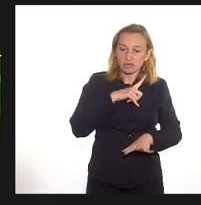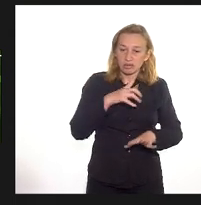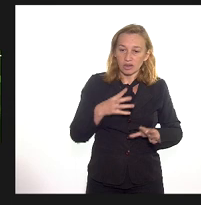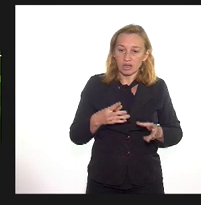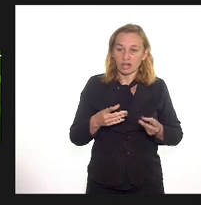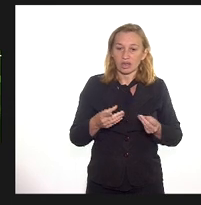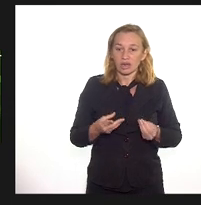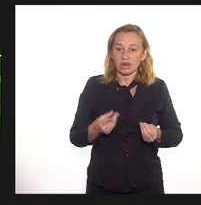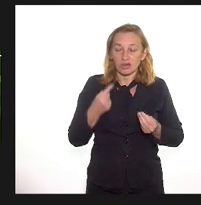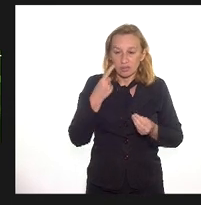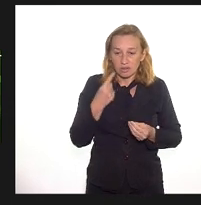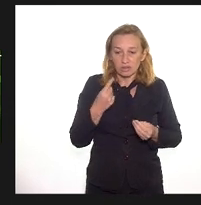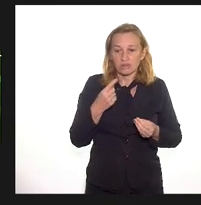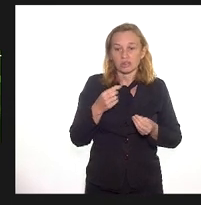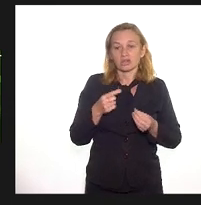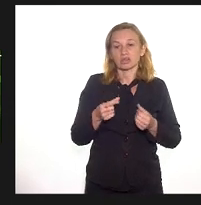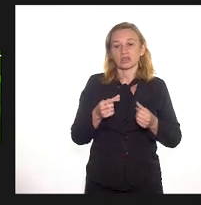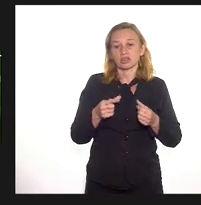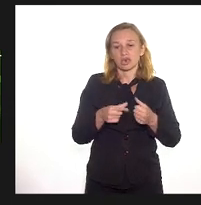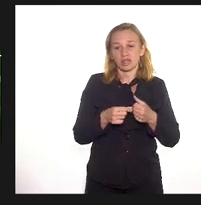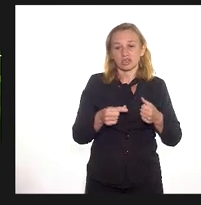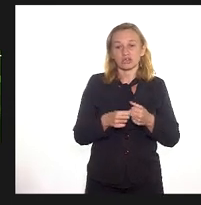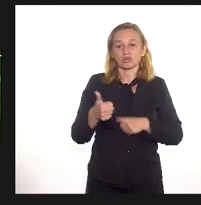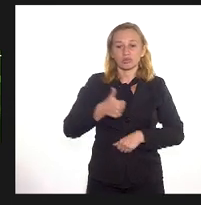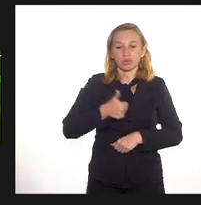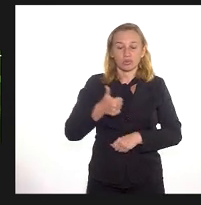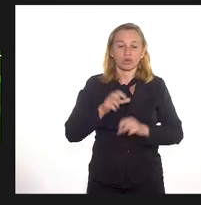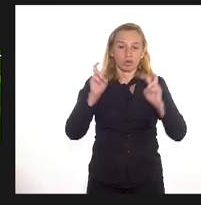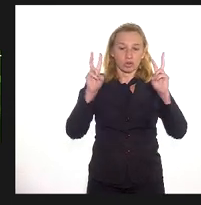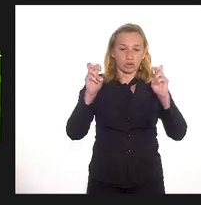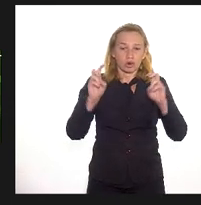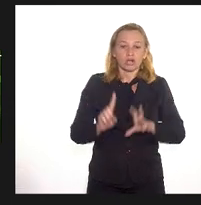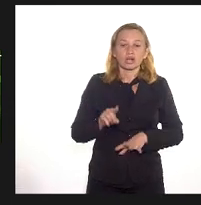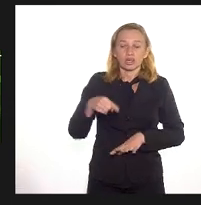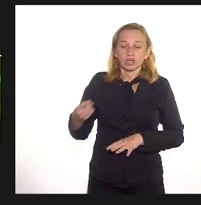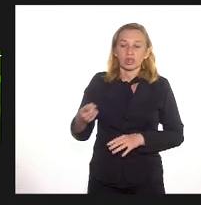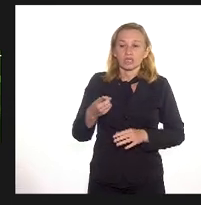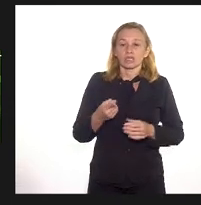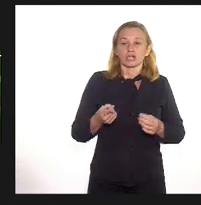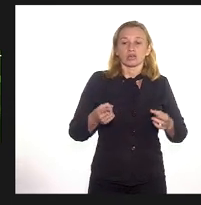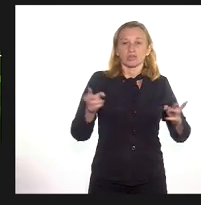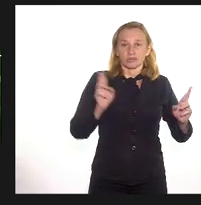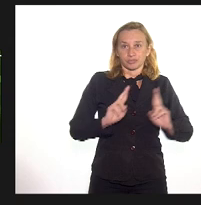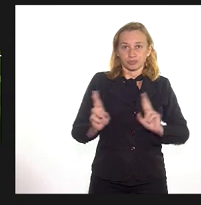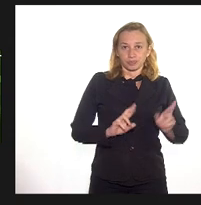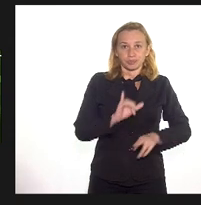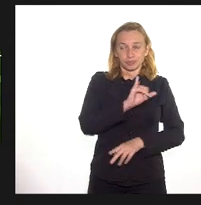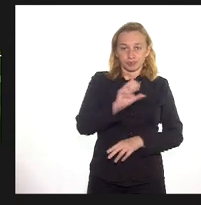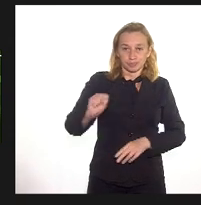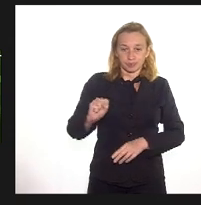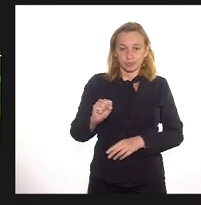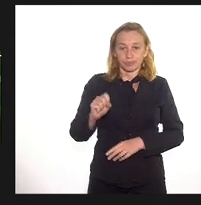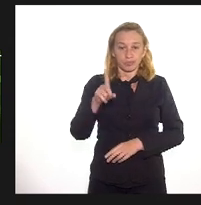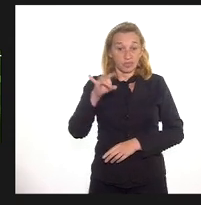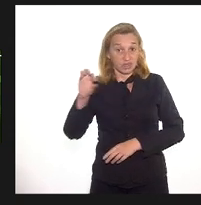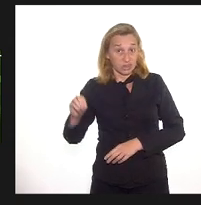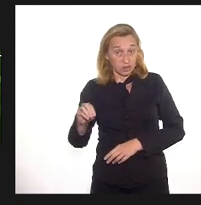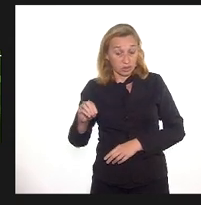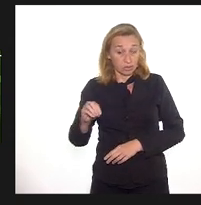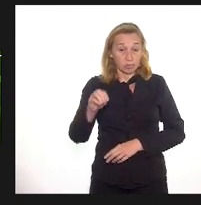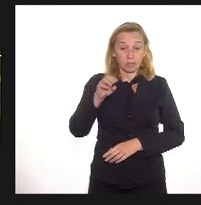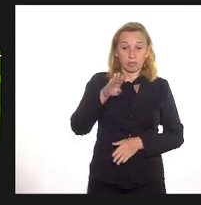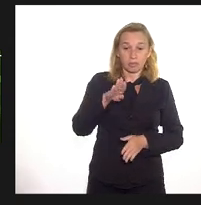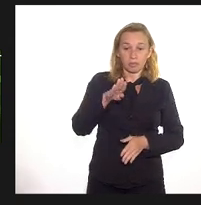desse ativo. Essa é a primeira questão. Em relação ao ICMS do diesel